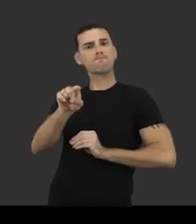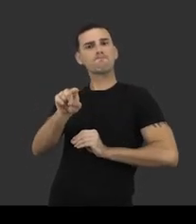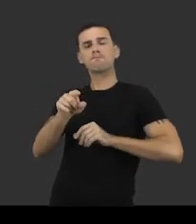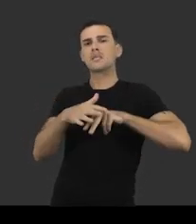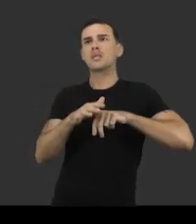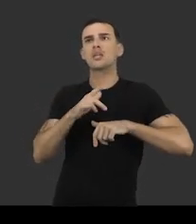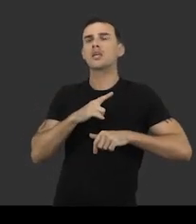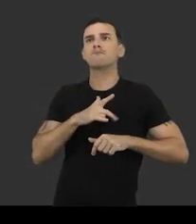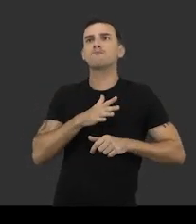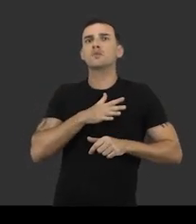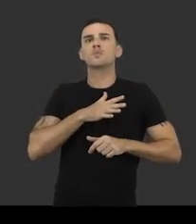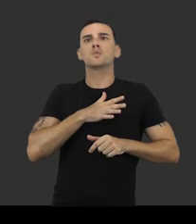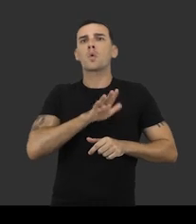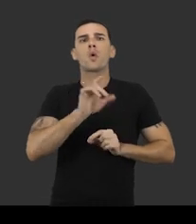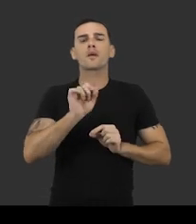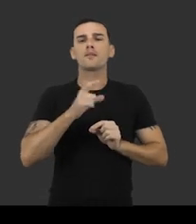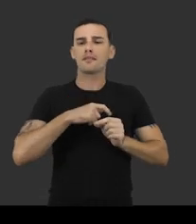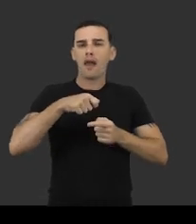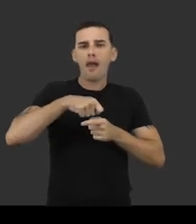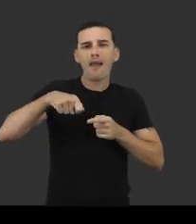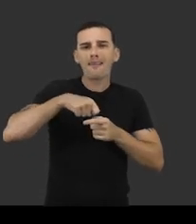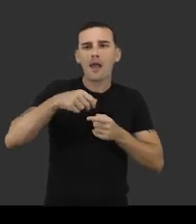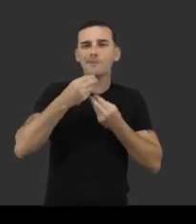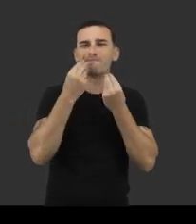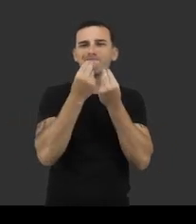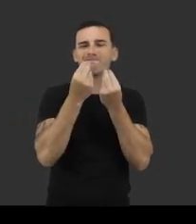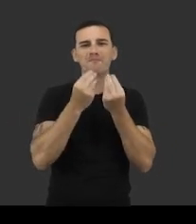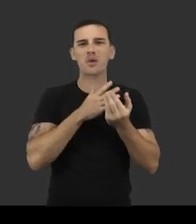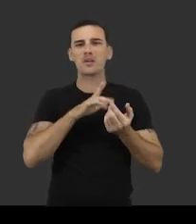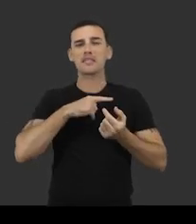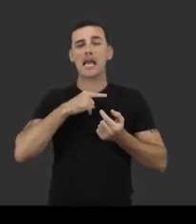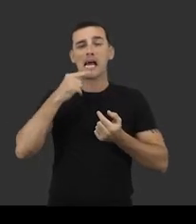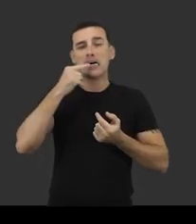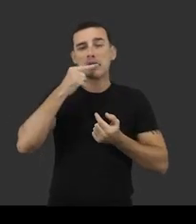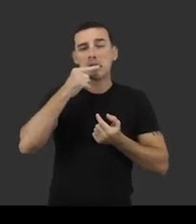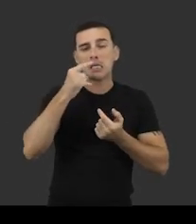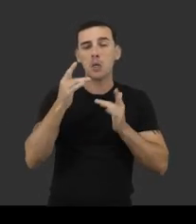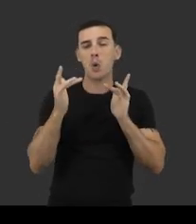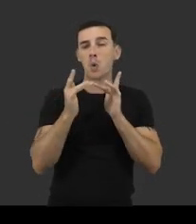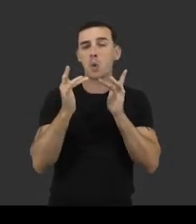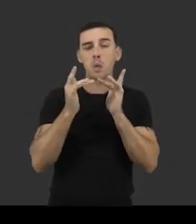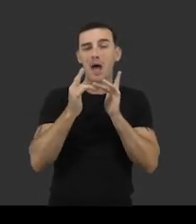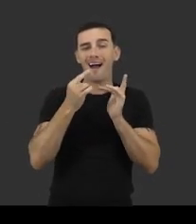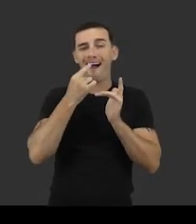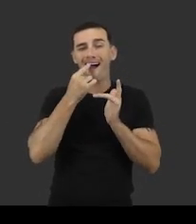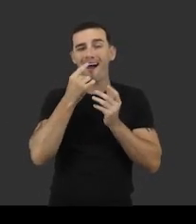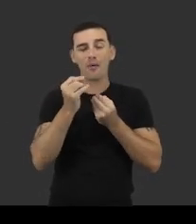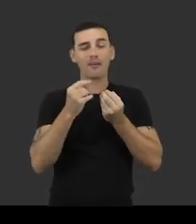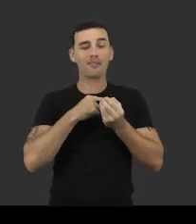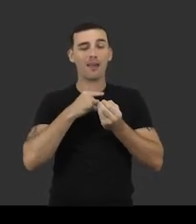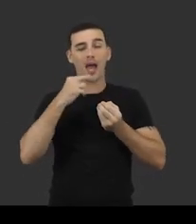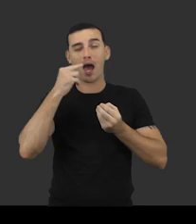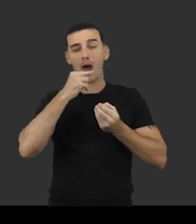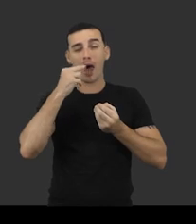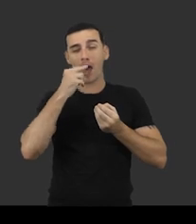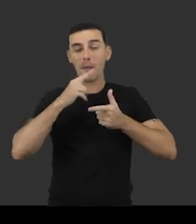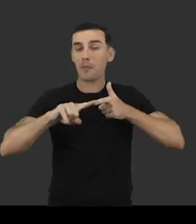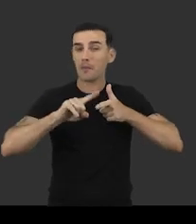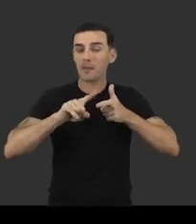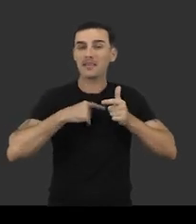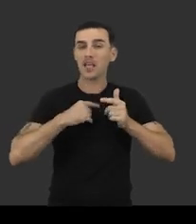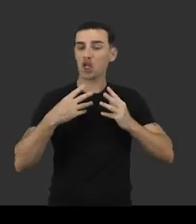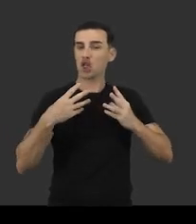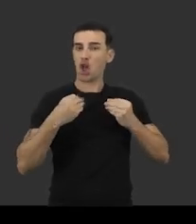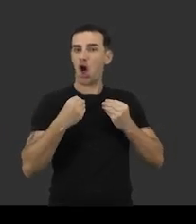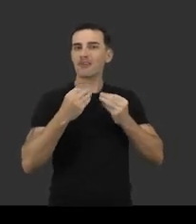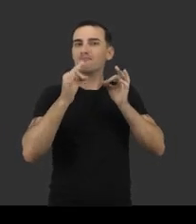o creme dental, a textura do creme dental, o toque da escova de dente nos dentes, o escovar os dentes, o